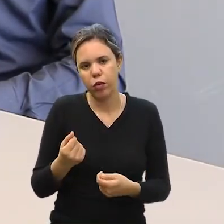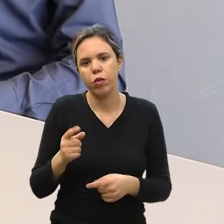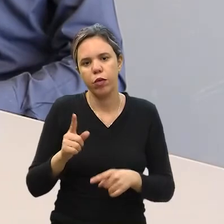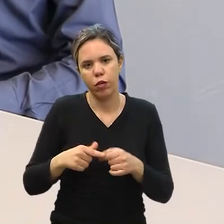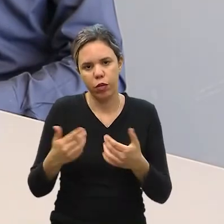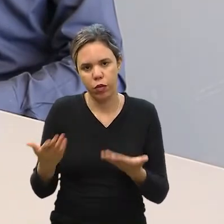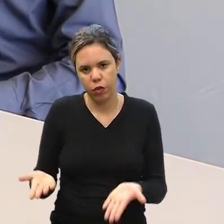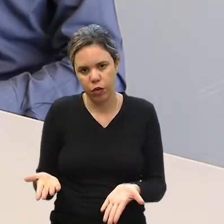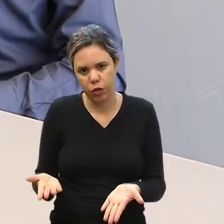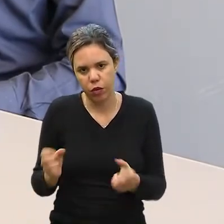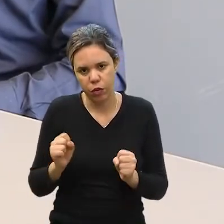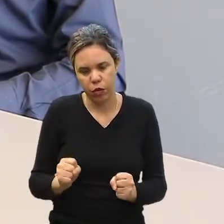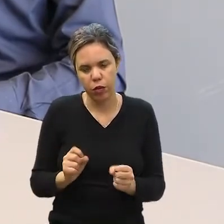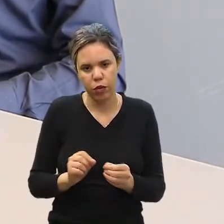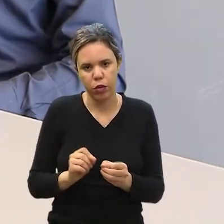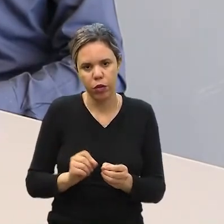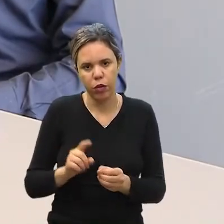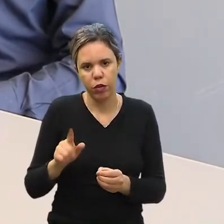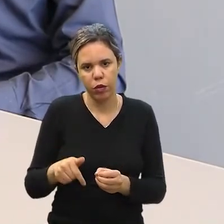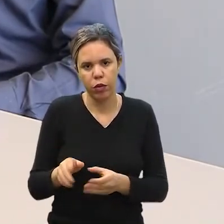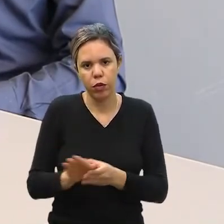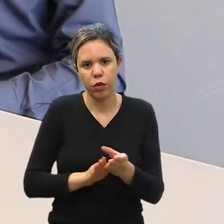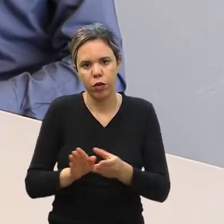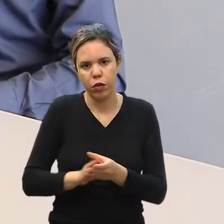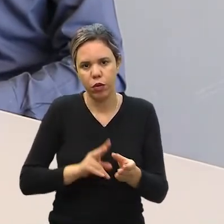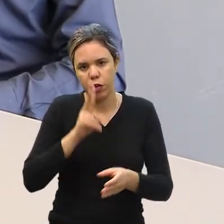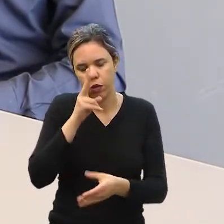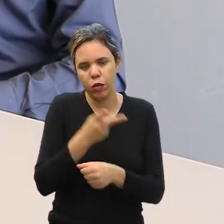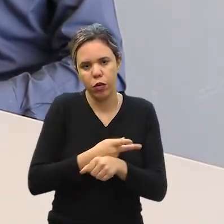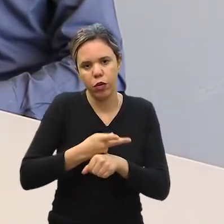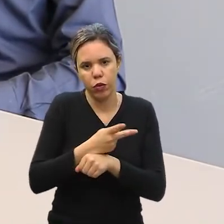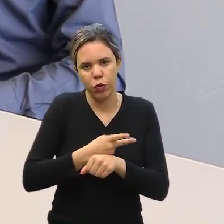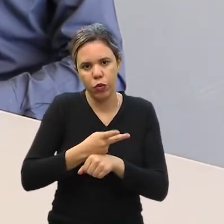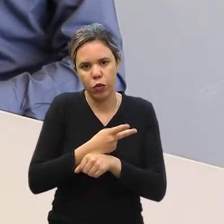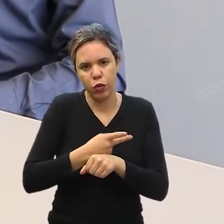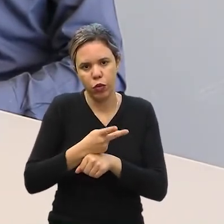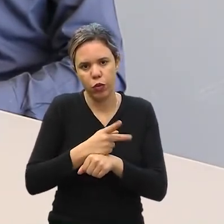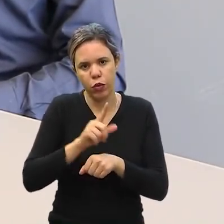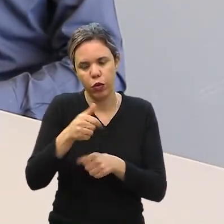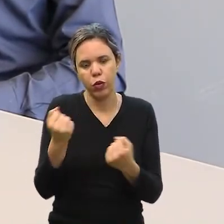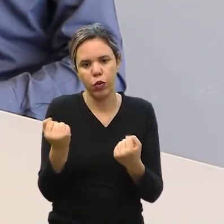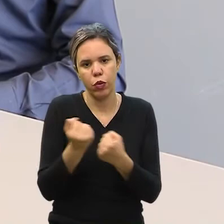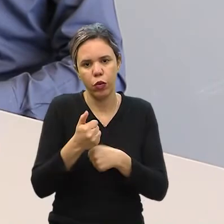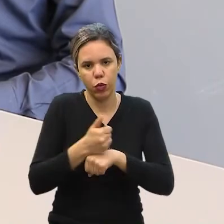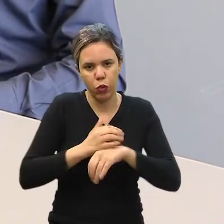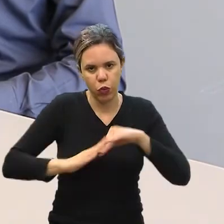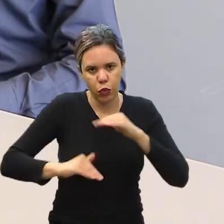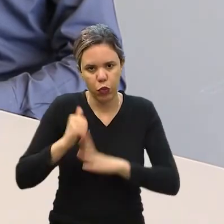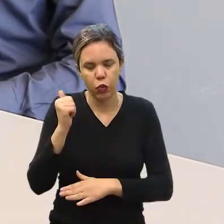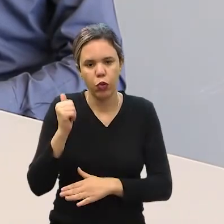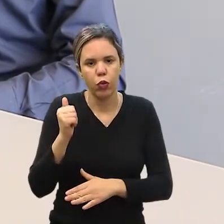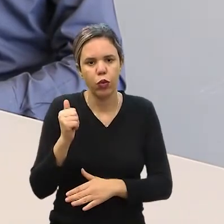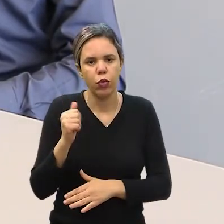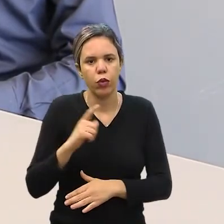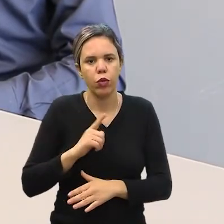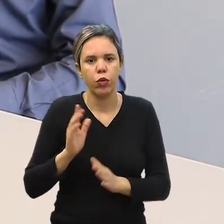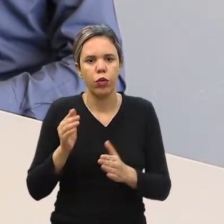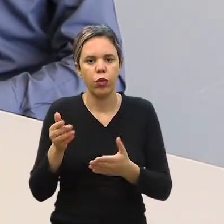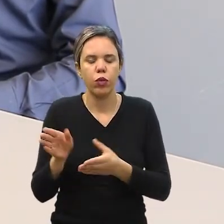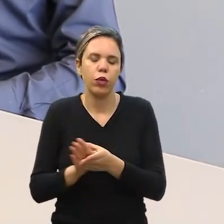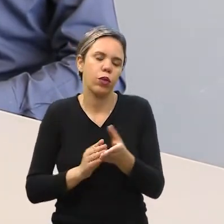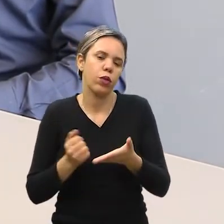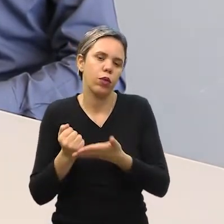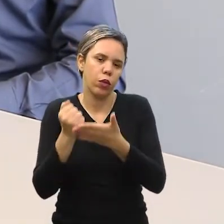equipamento, a pessoa pode fazer isso, mas eu recomendo fortemente que ela procure em seguida um apoio profissional para ter uma direção